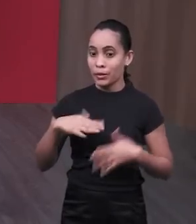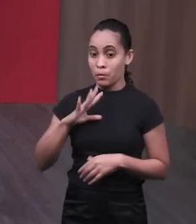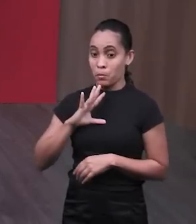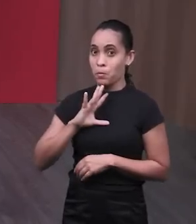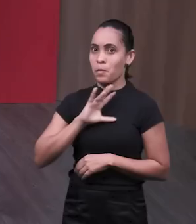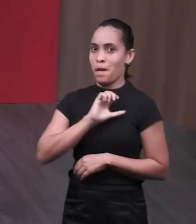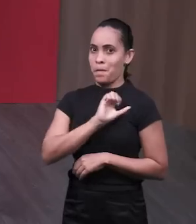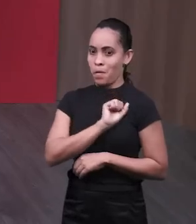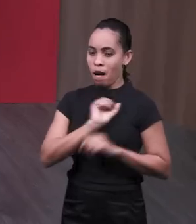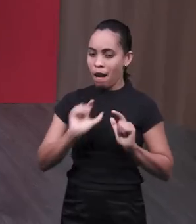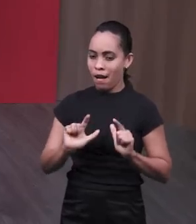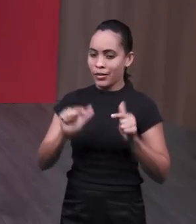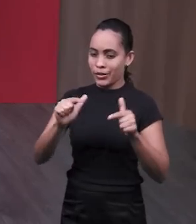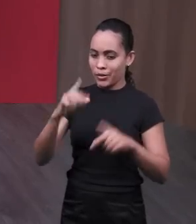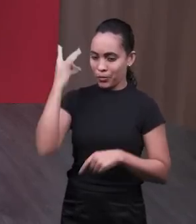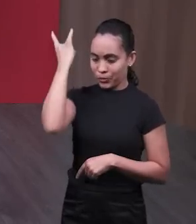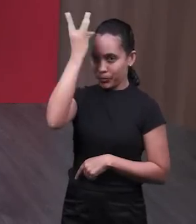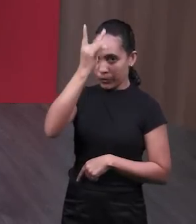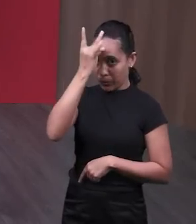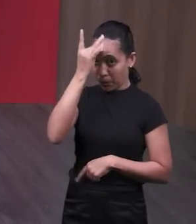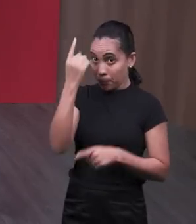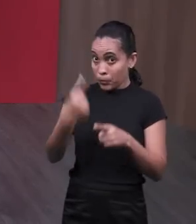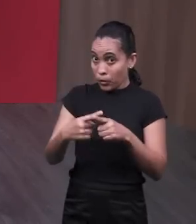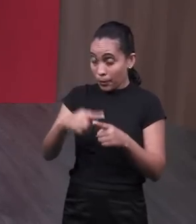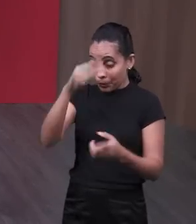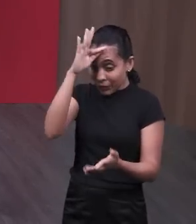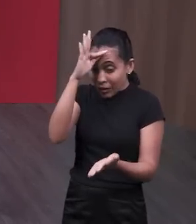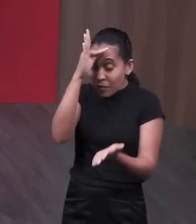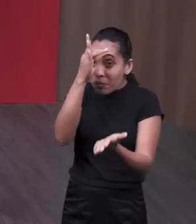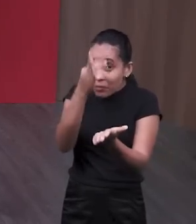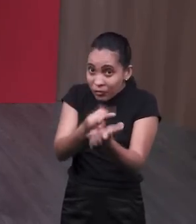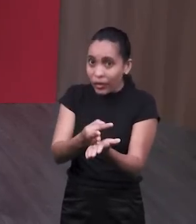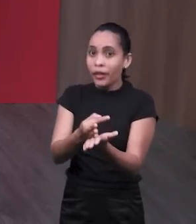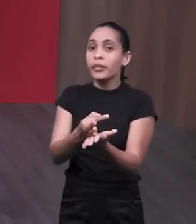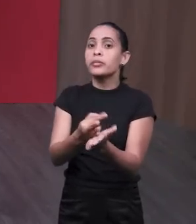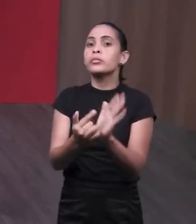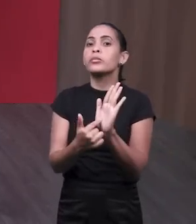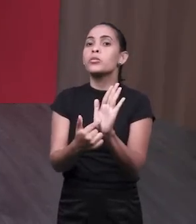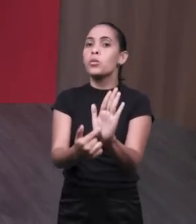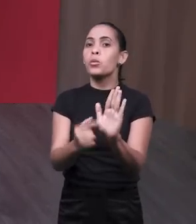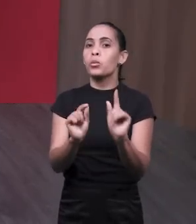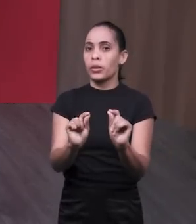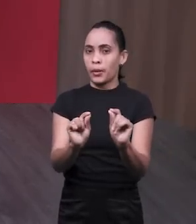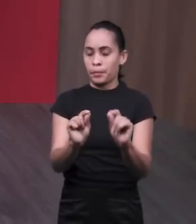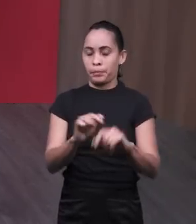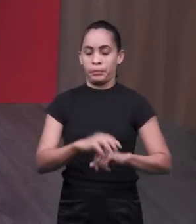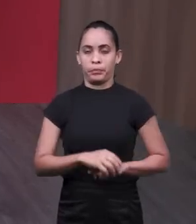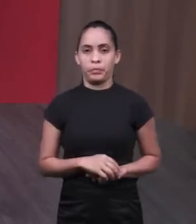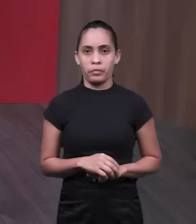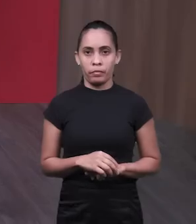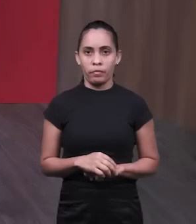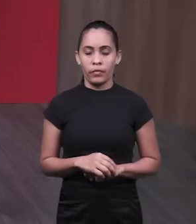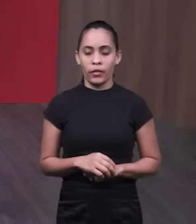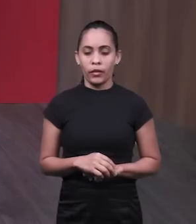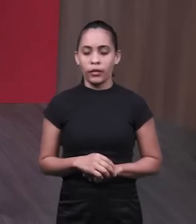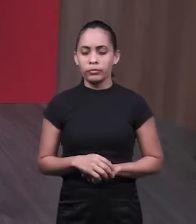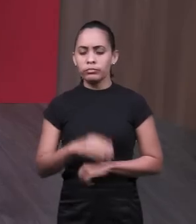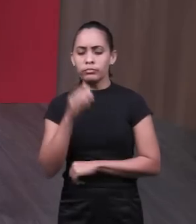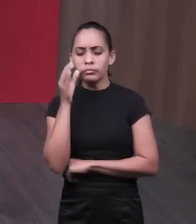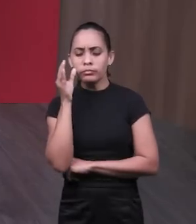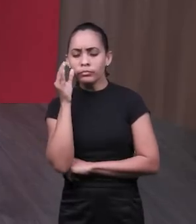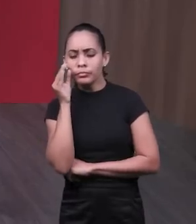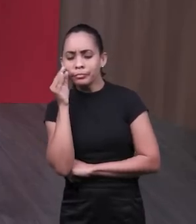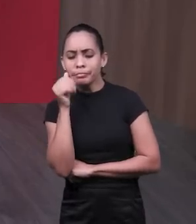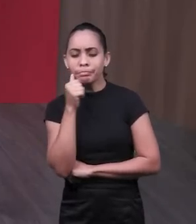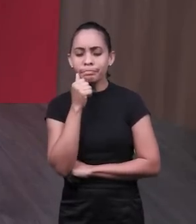Pedro, dizer às pessoas, porque a fé, não é, pastor Sérgio, ela traz, e pastor Jerônimo,